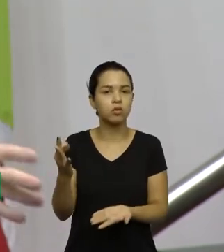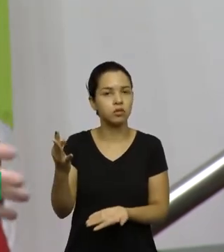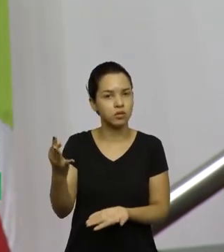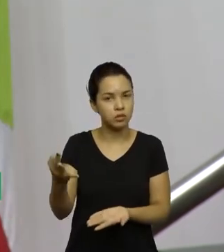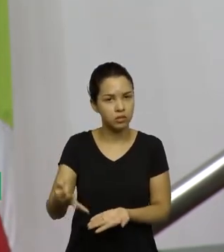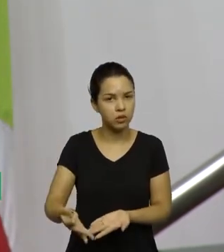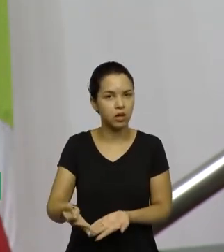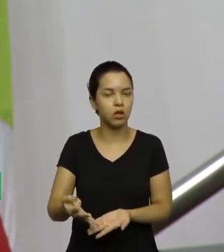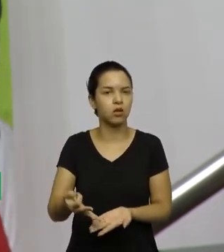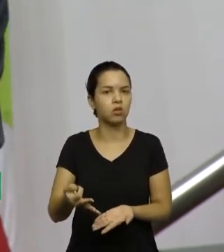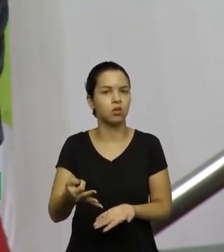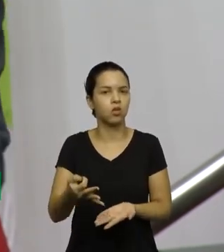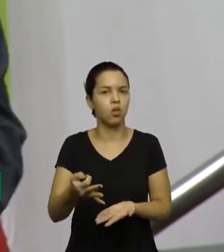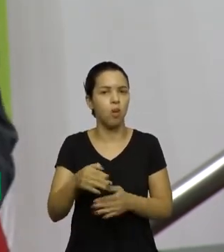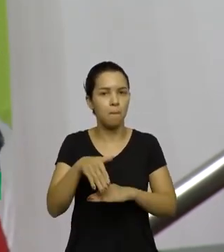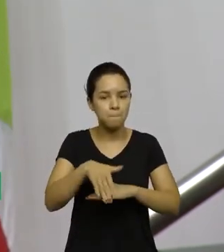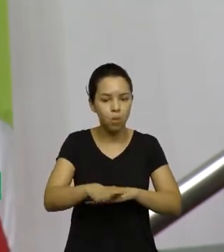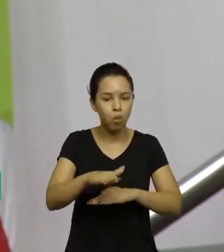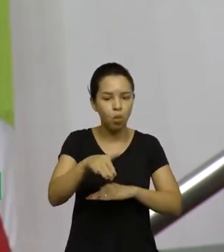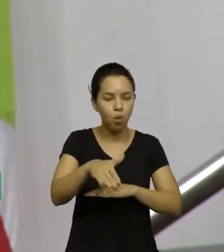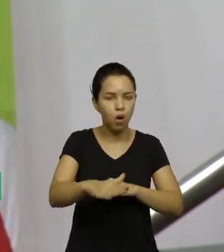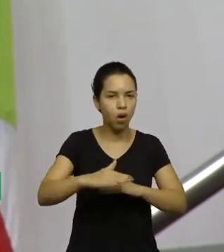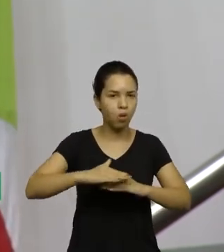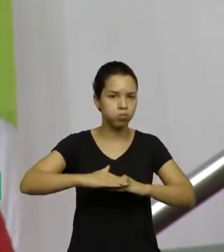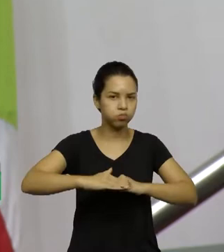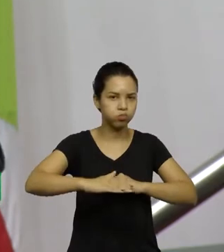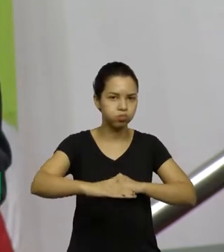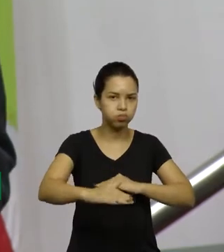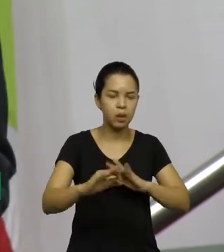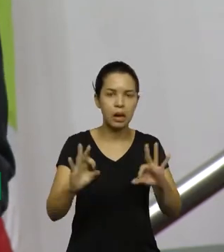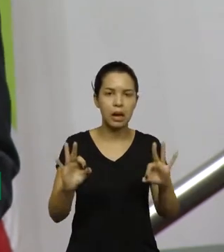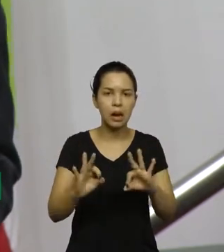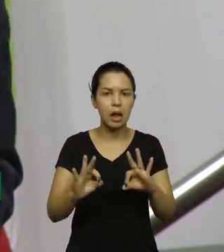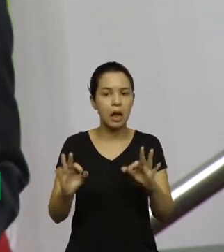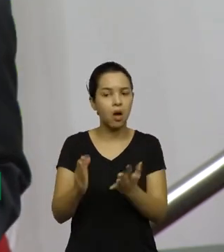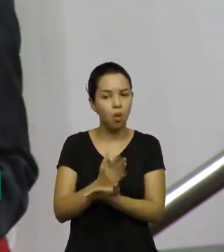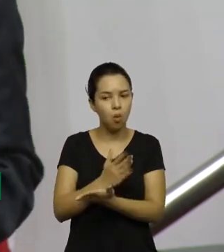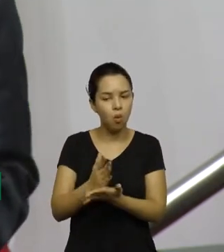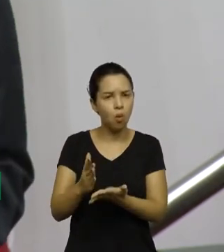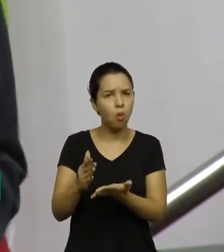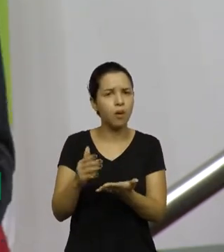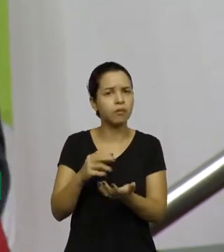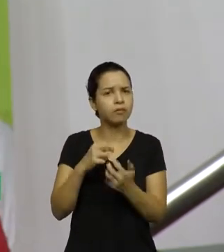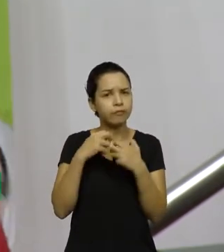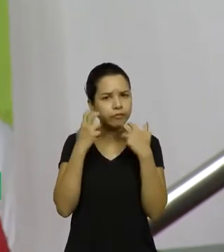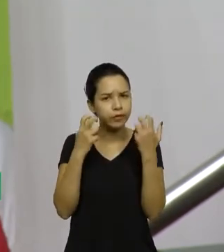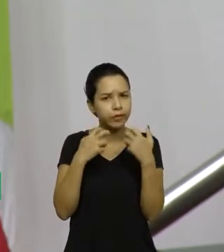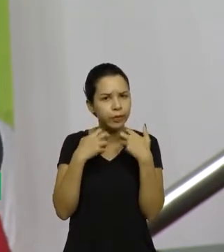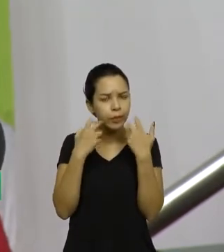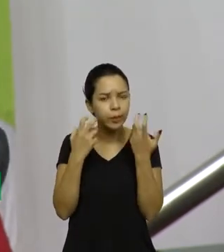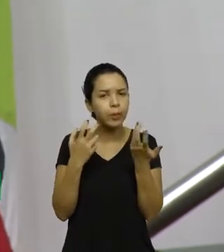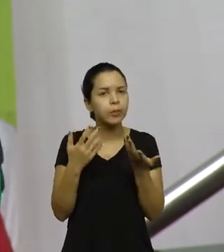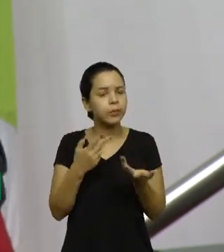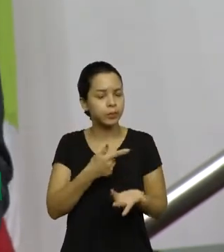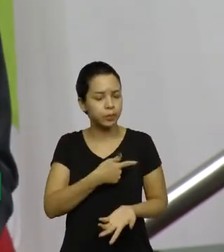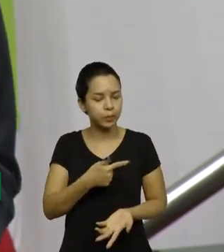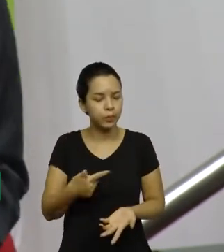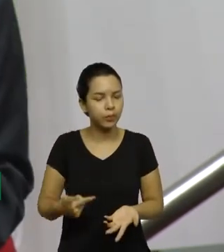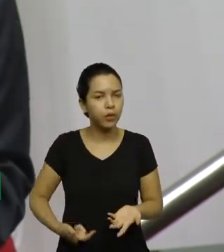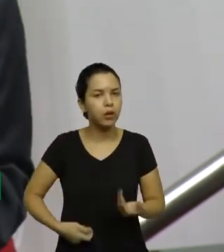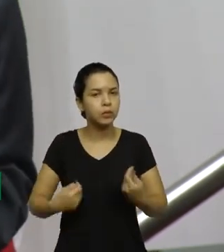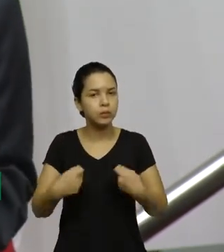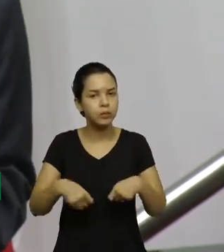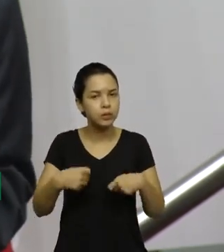nem tapa-buracos. Nós temos umas aí que está vergonhosa. Então, pelo menos, o governo que providencia aí,